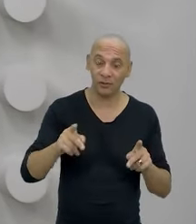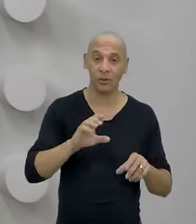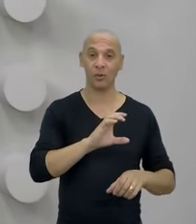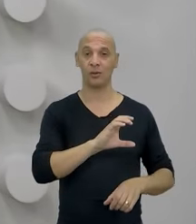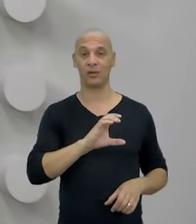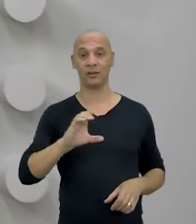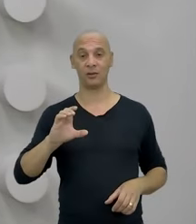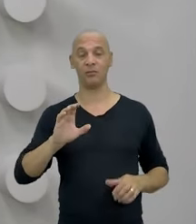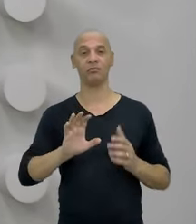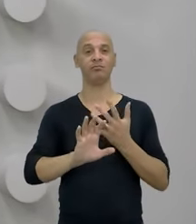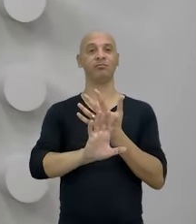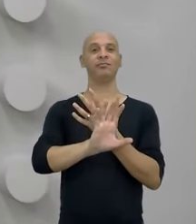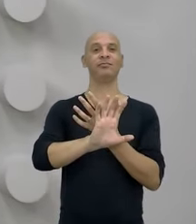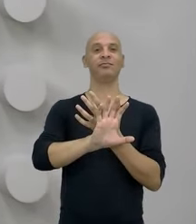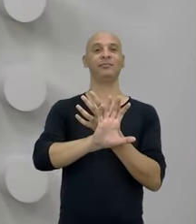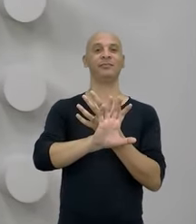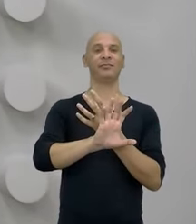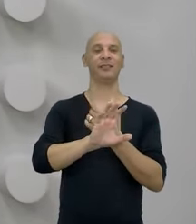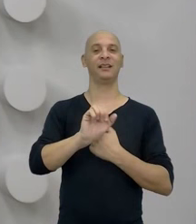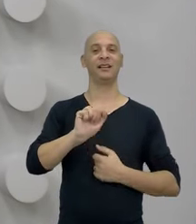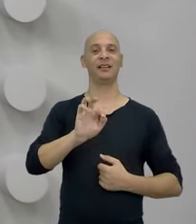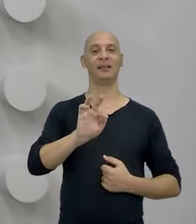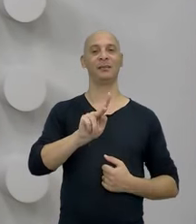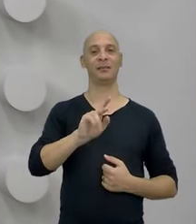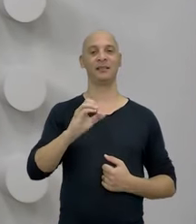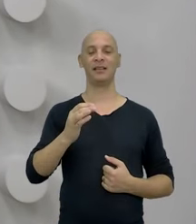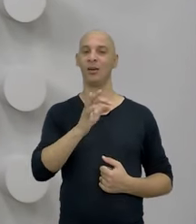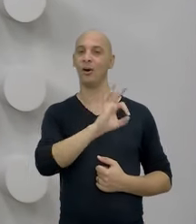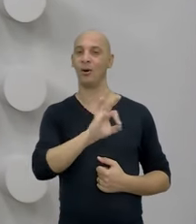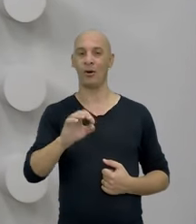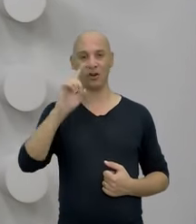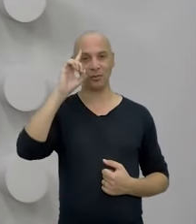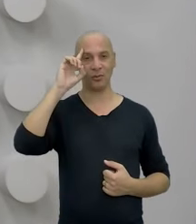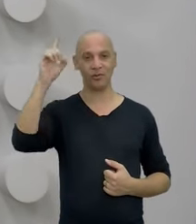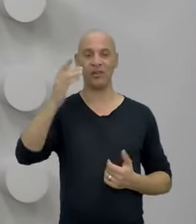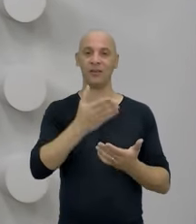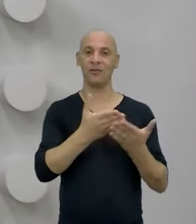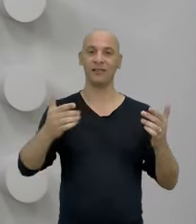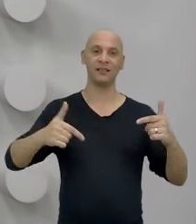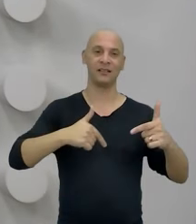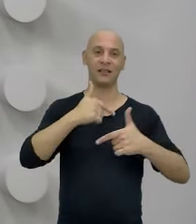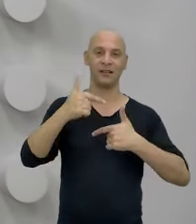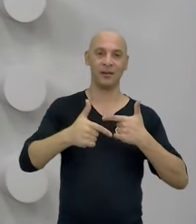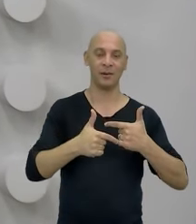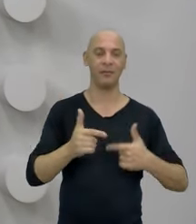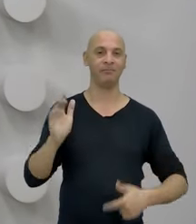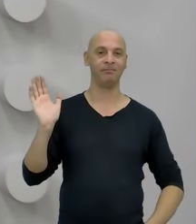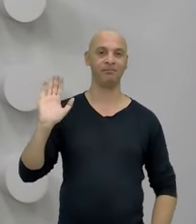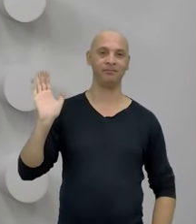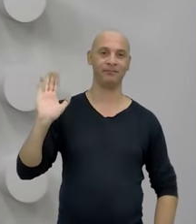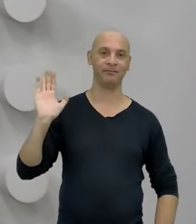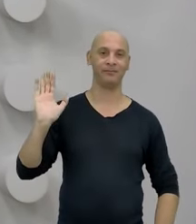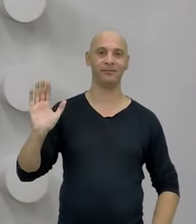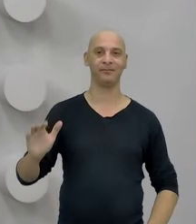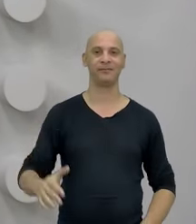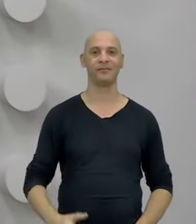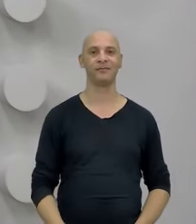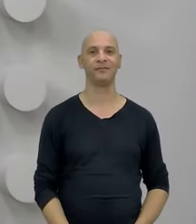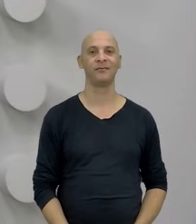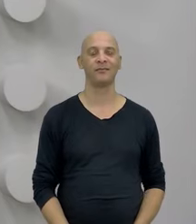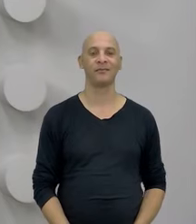por você coordenador que participou então eu desejo aí um excelente dia de trabalho e um até logo